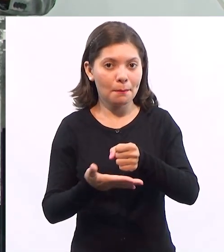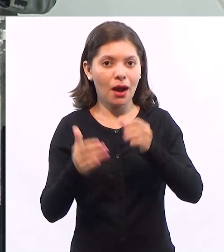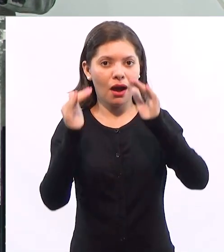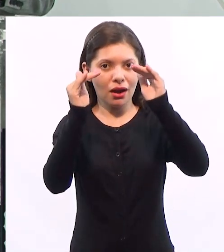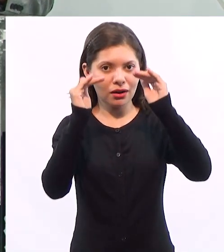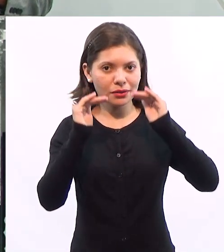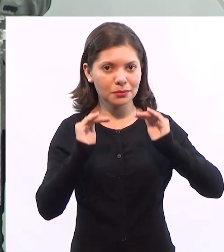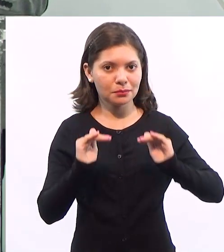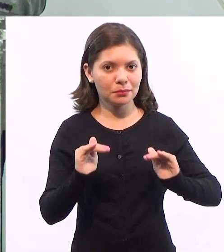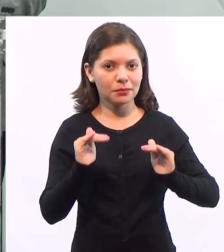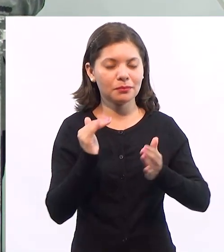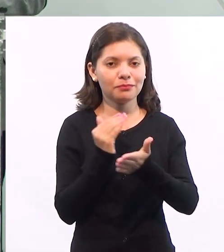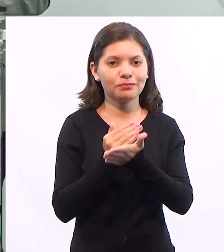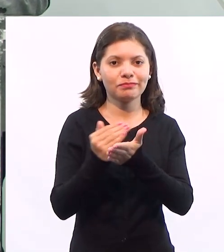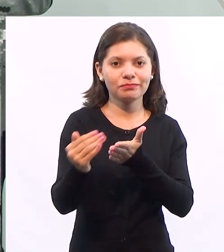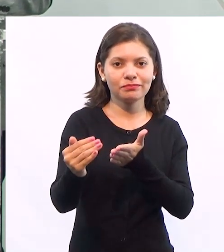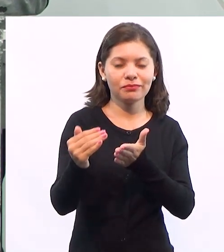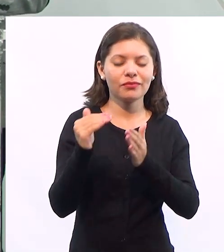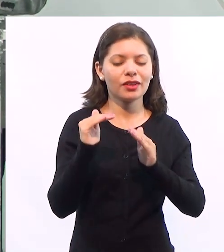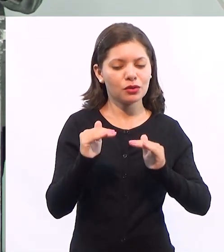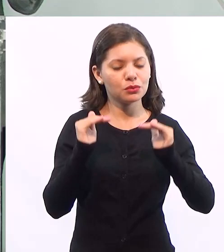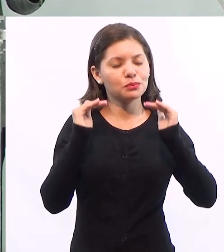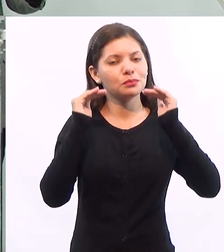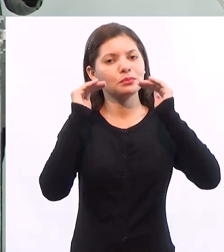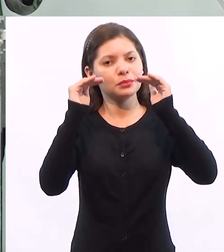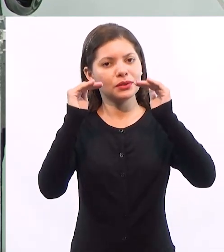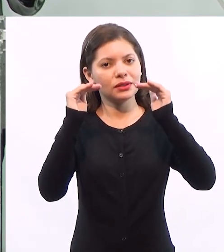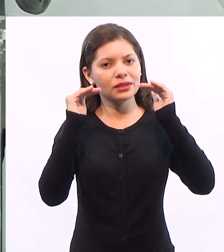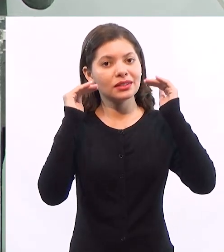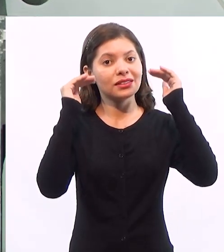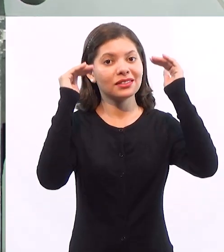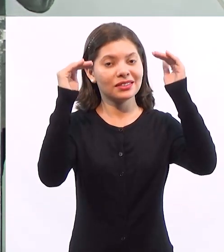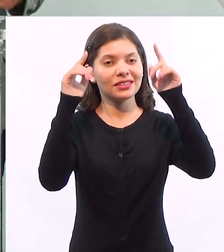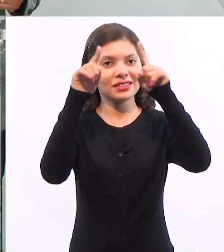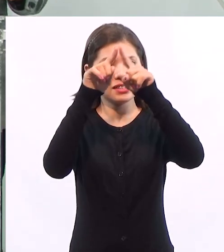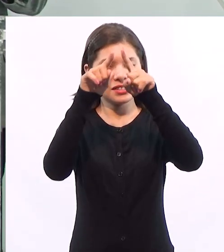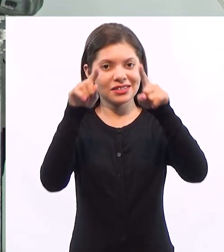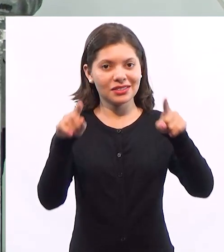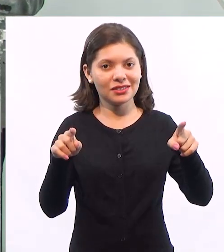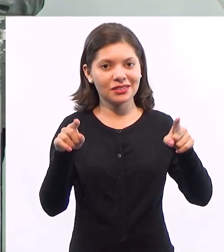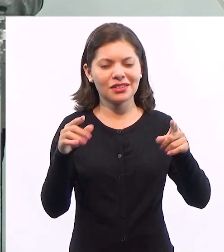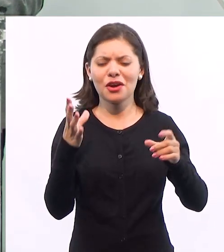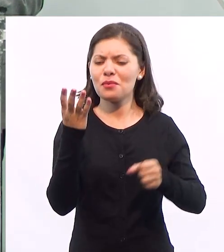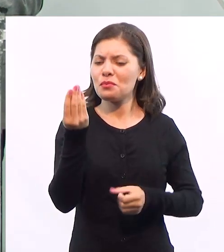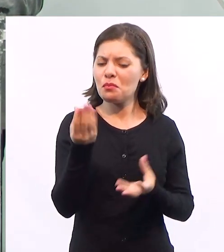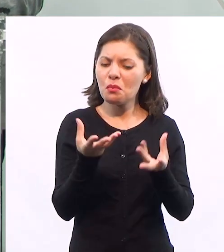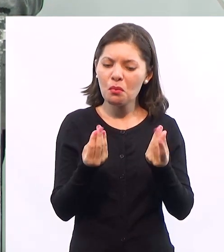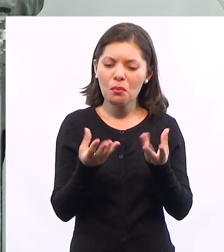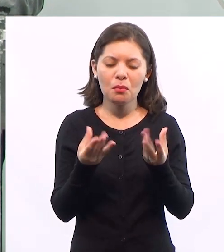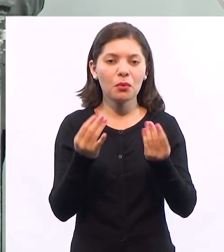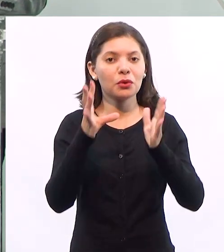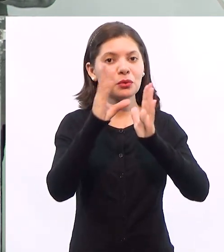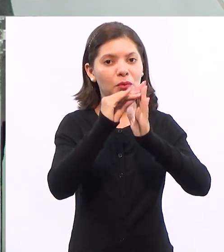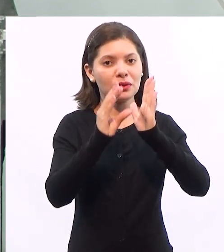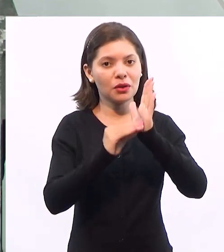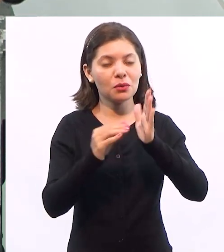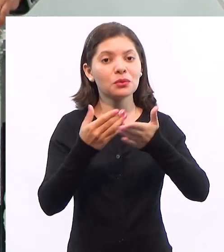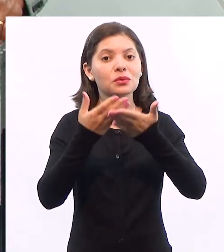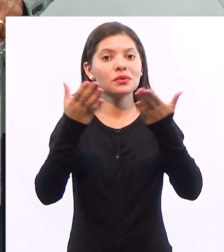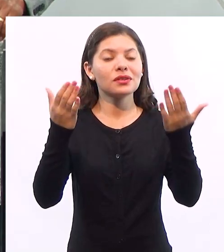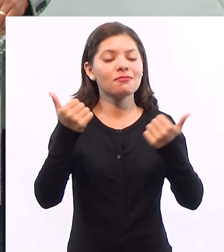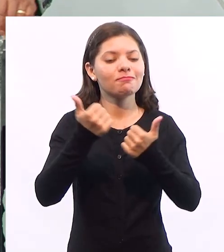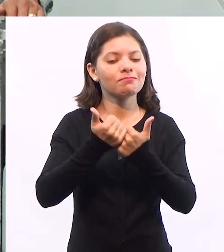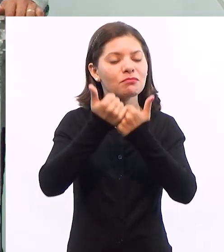inferiores e começa a subir novamente até chegar no topo da pirâmide. Tem muito conteúdo aí no seu material de apoio e se